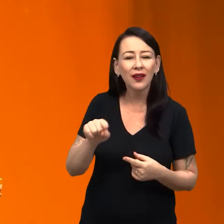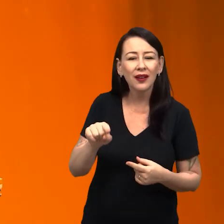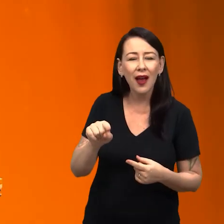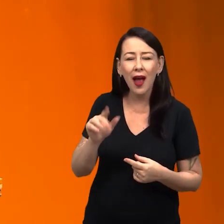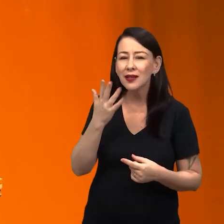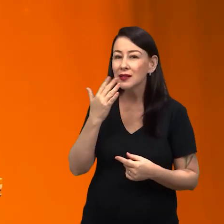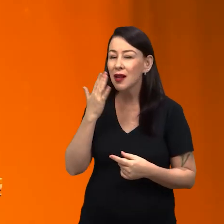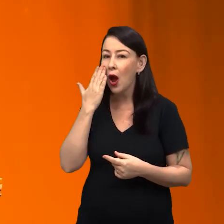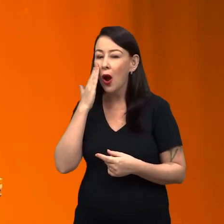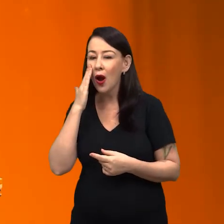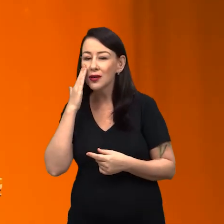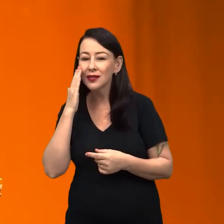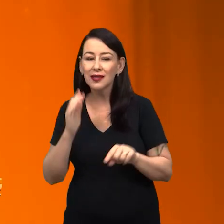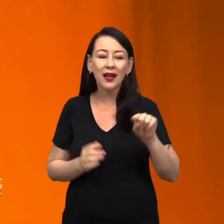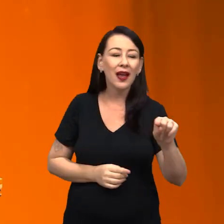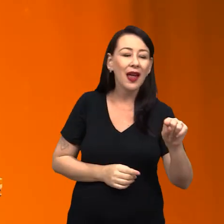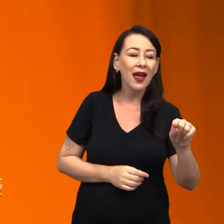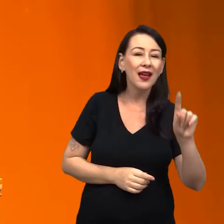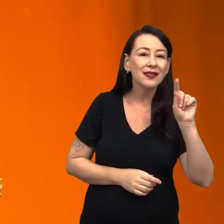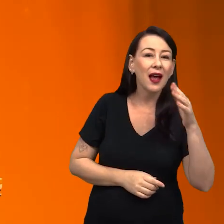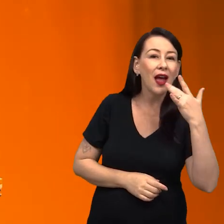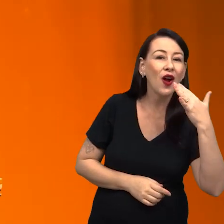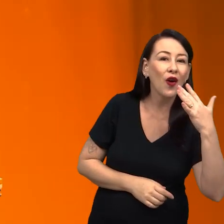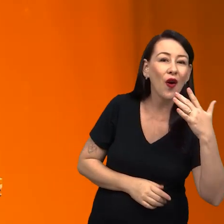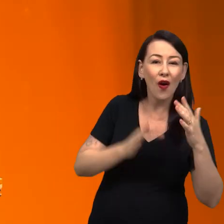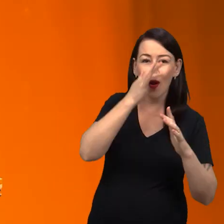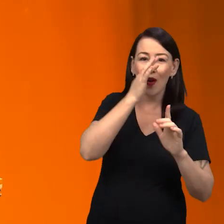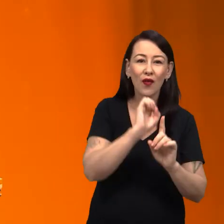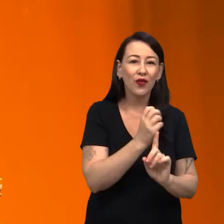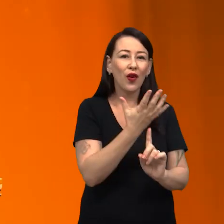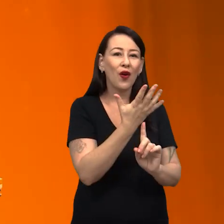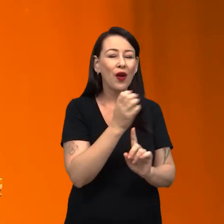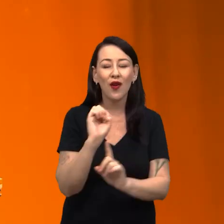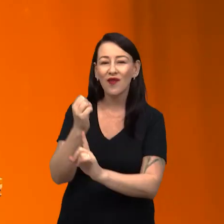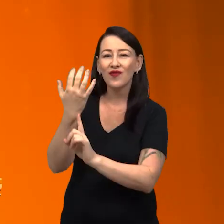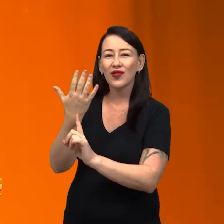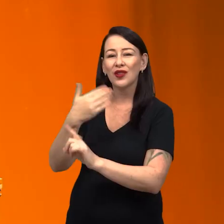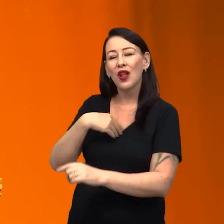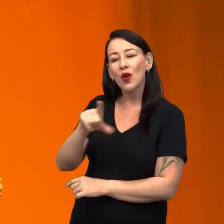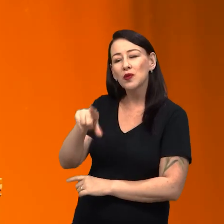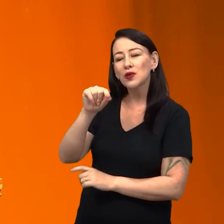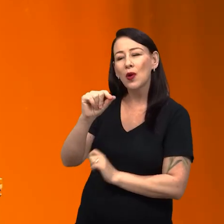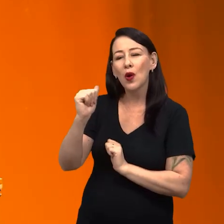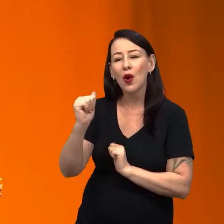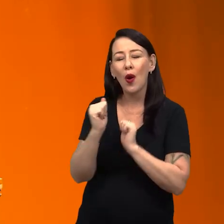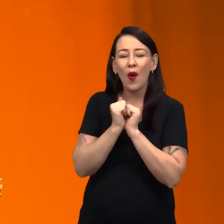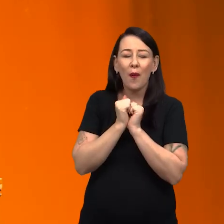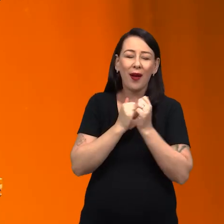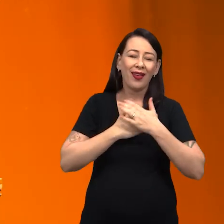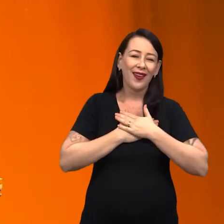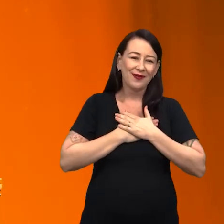essa é cravo, essa é rosa, essa é flor de laranjeira, essa é a que eu escolho para ser